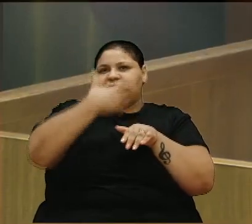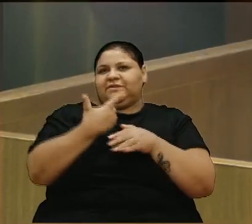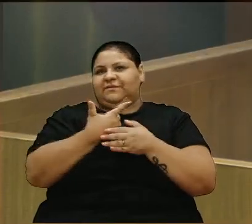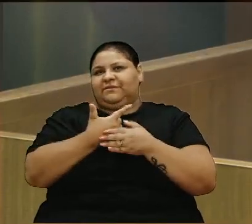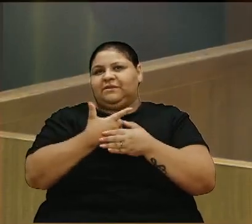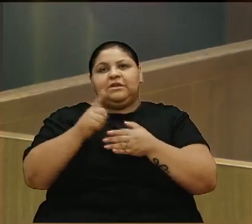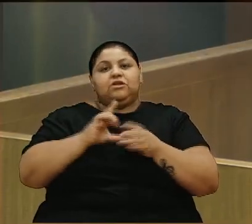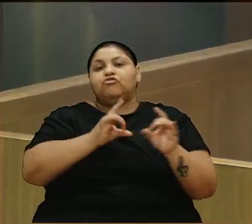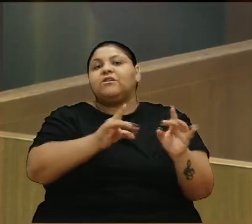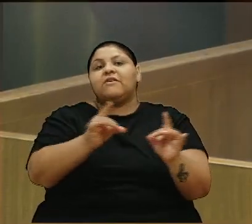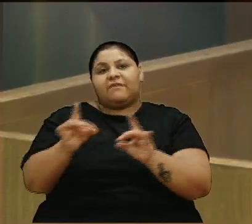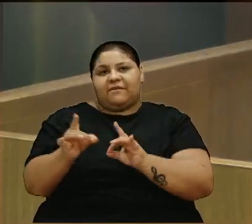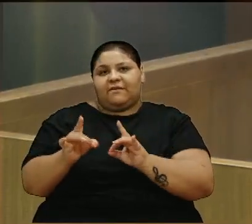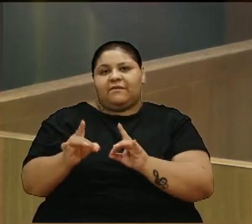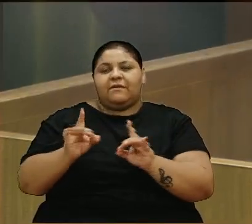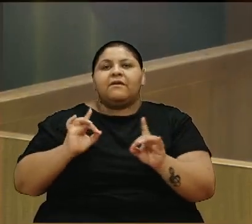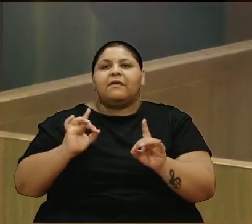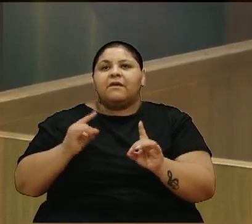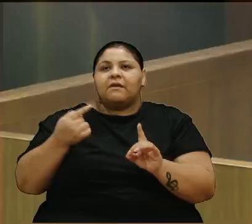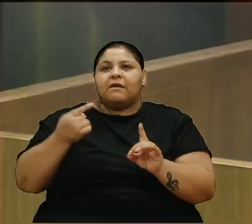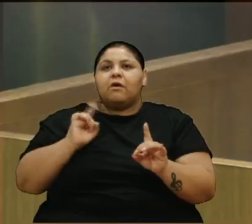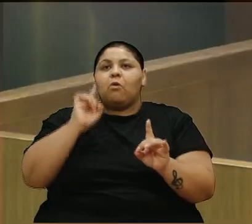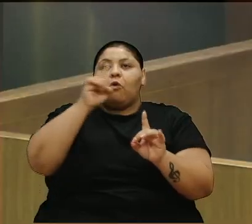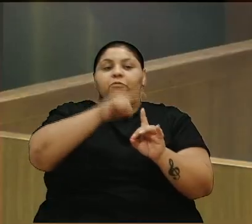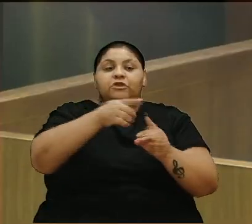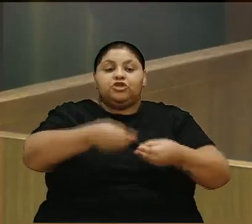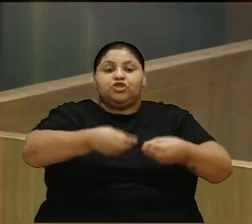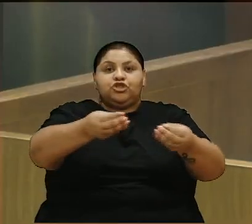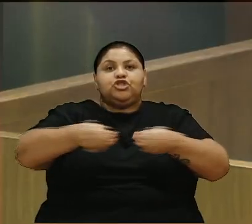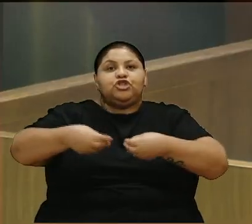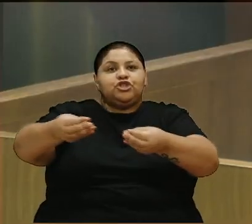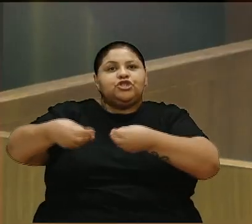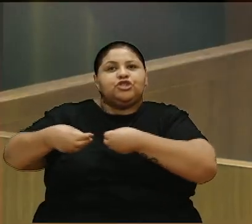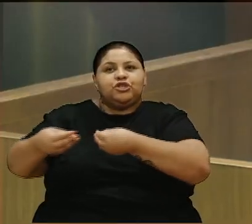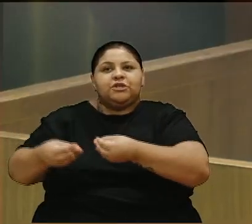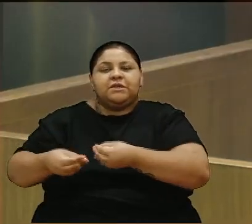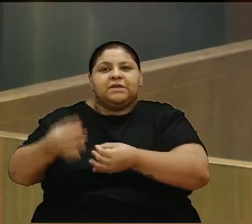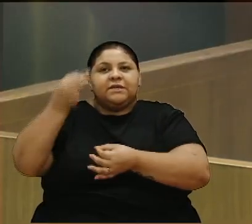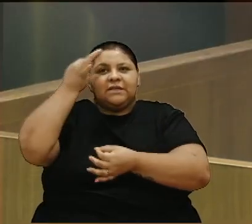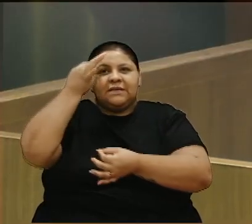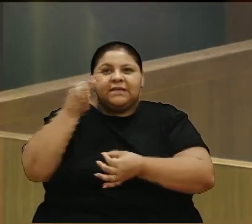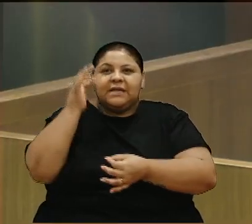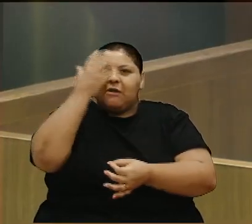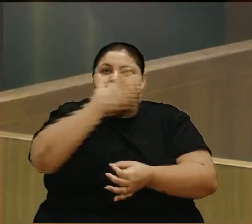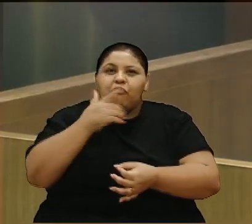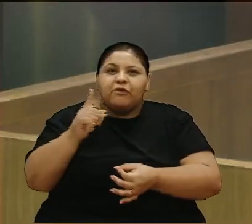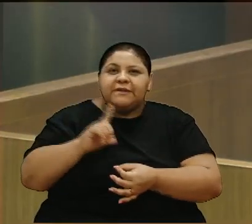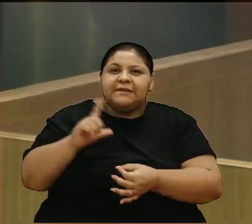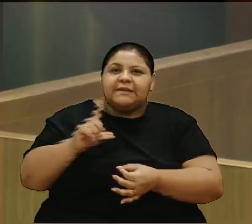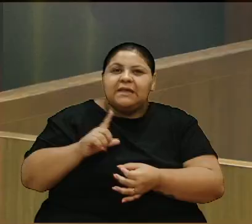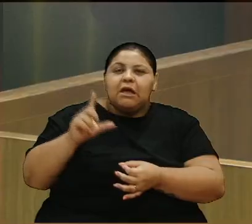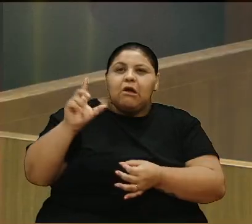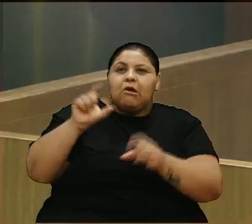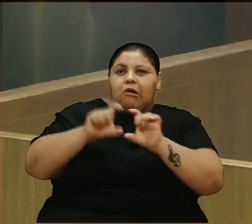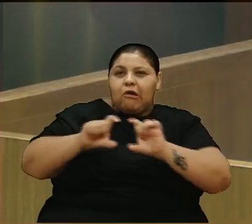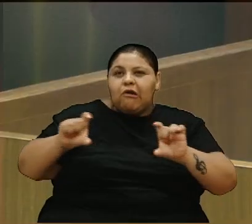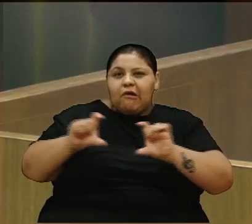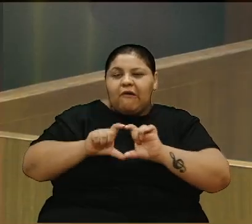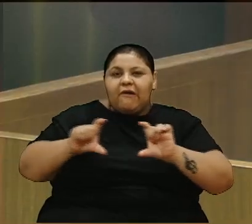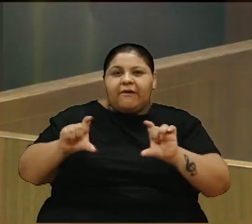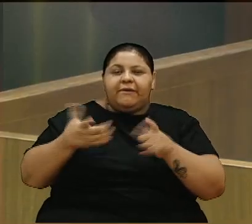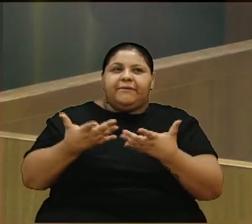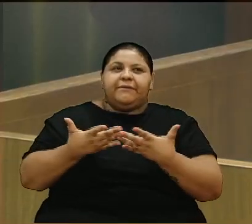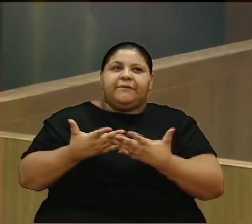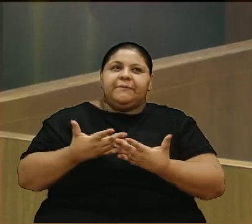a venda. A ideia realmente é que seja a distribuição e que seja esse entendimento. E é tão bonito, eles têm um lema que, inclusive, é algo